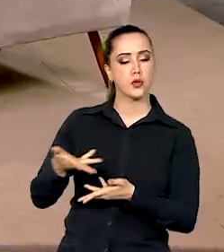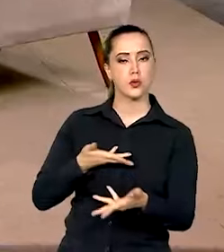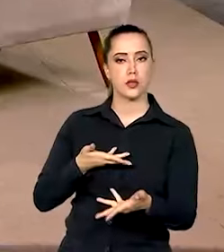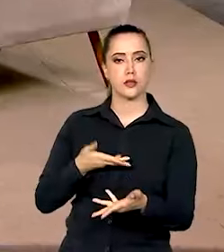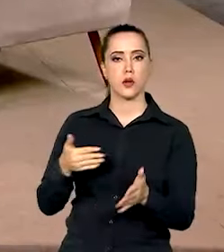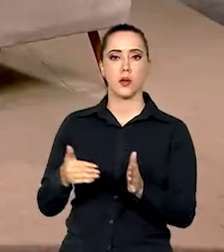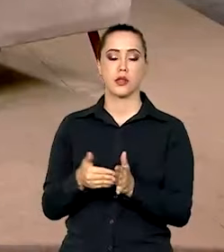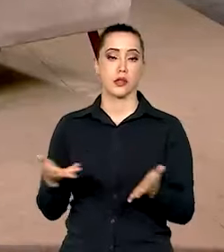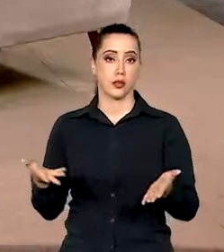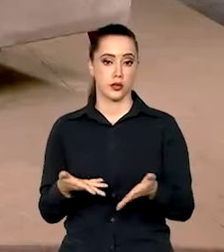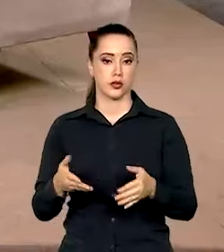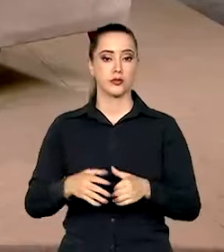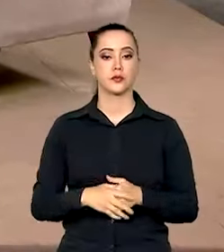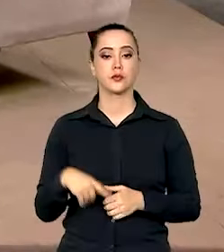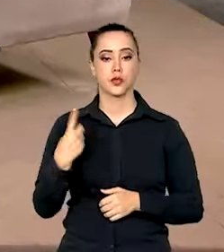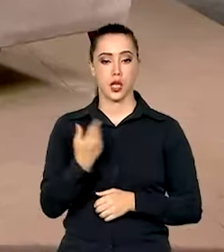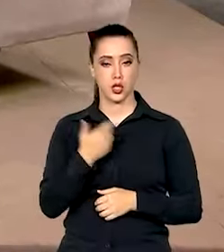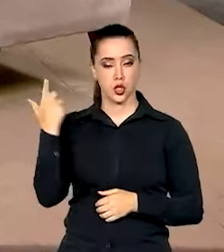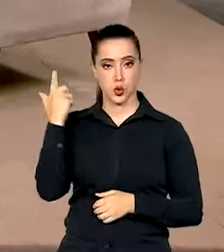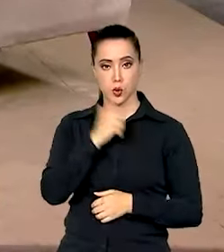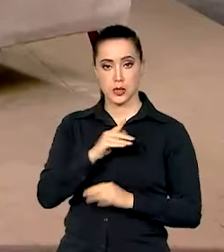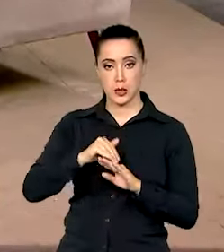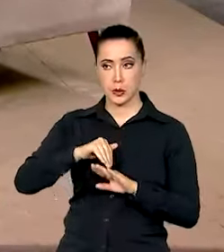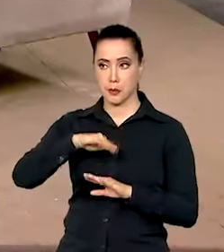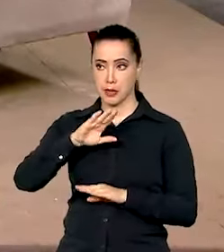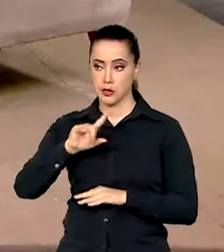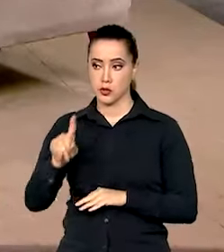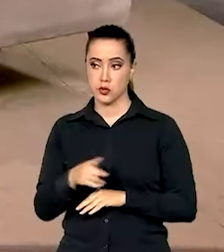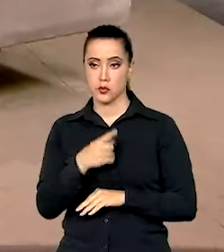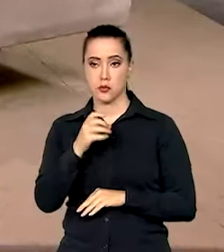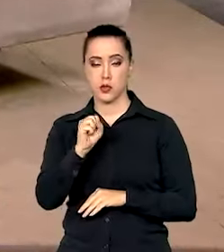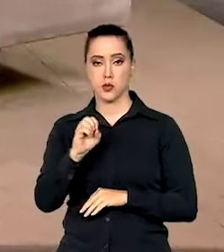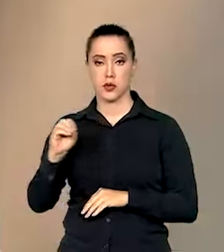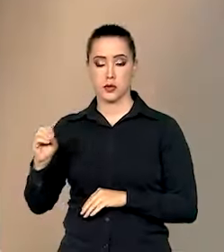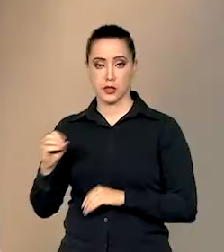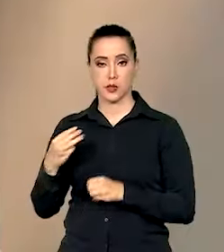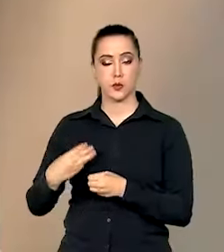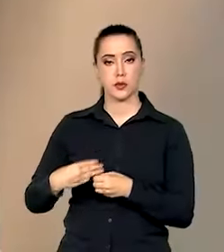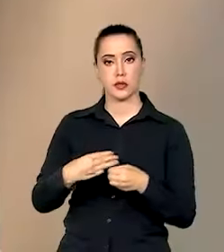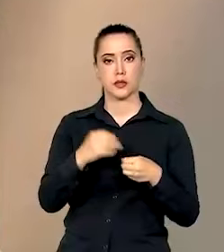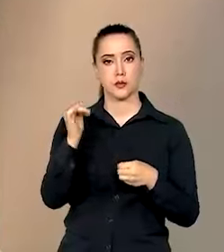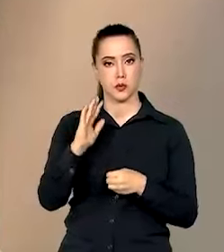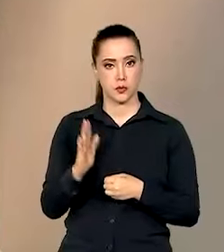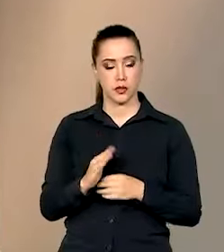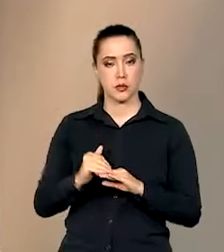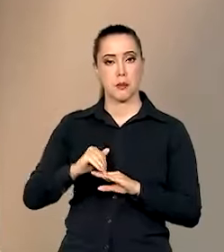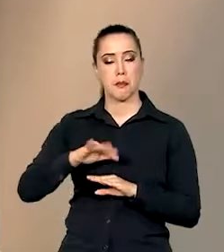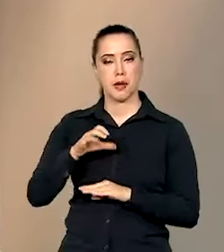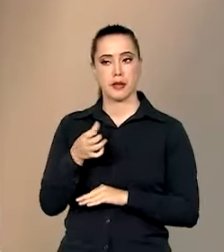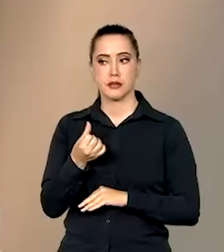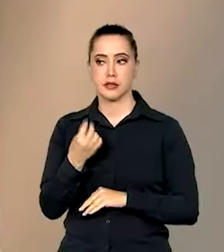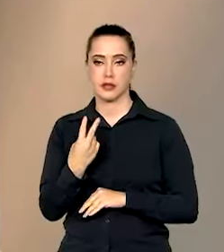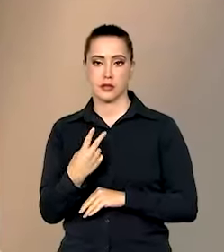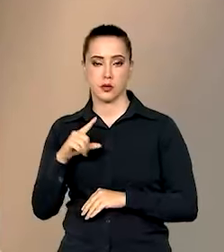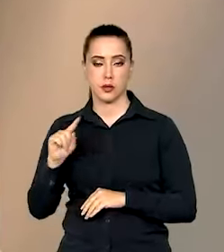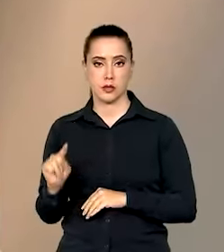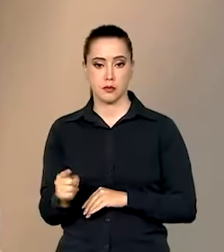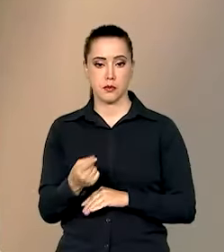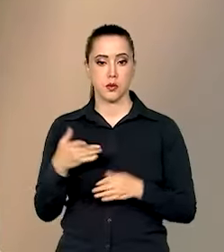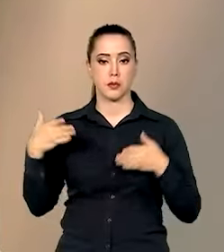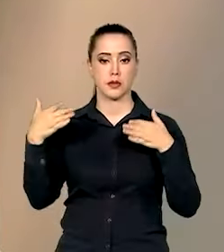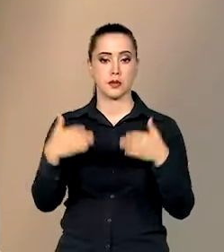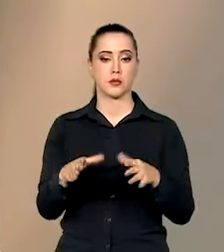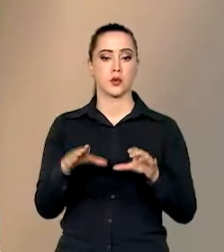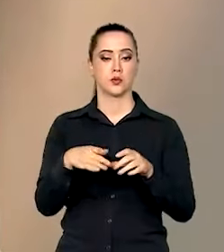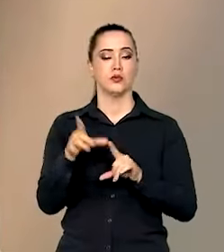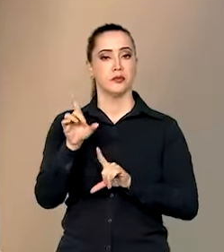o momento? Olha, a gente conseguiu atingir mais de 1.800 municípios no Brasil, mais de 62 mil participantes nas etapas